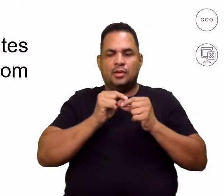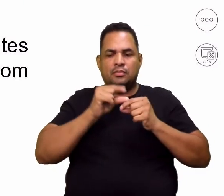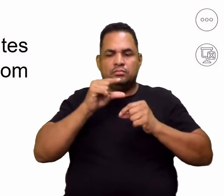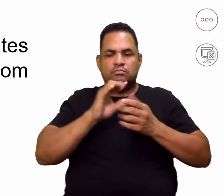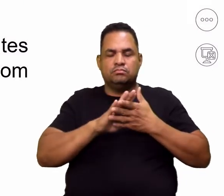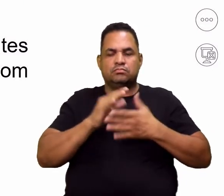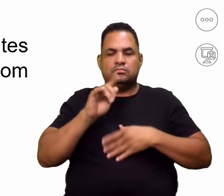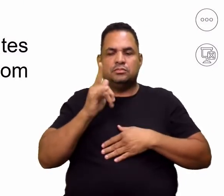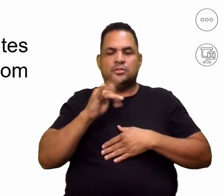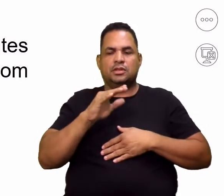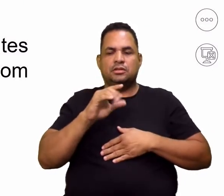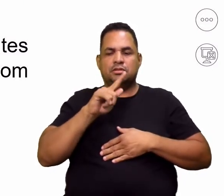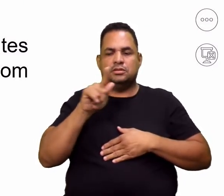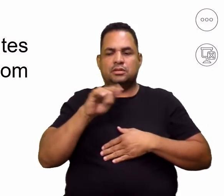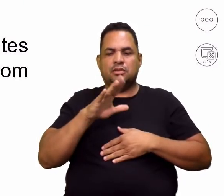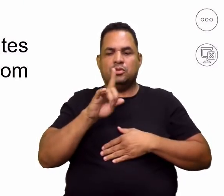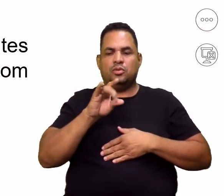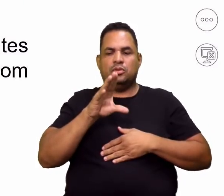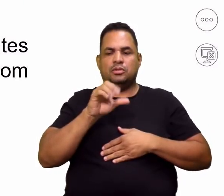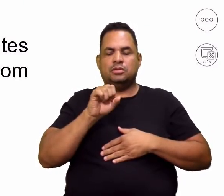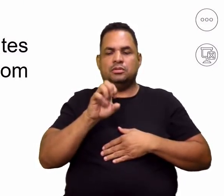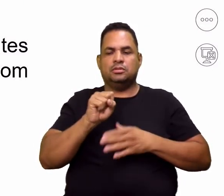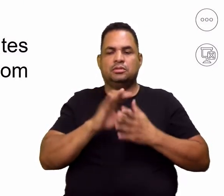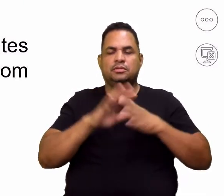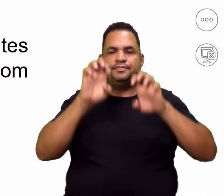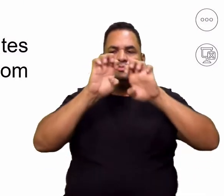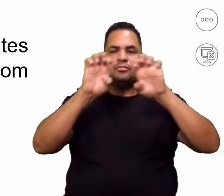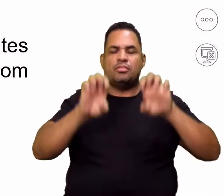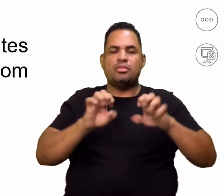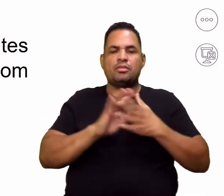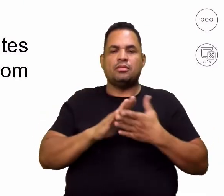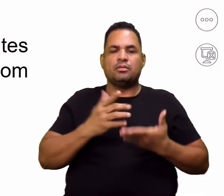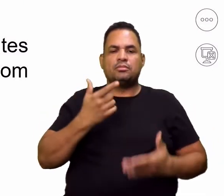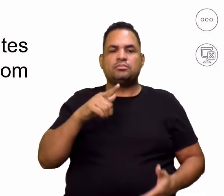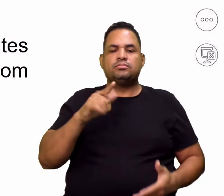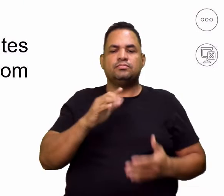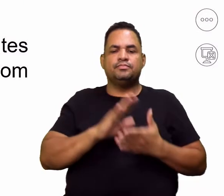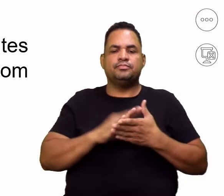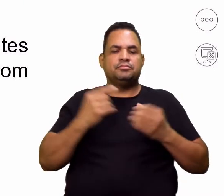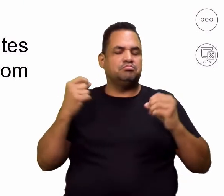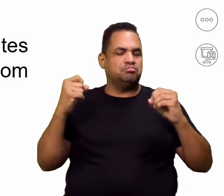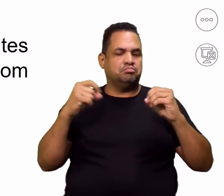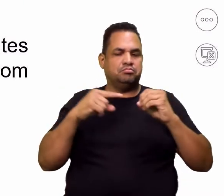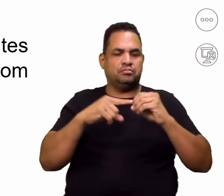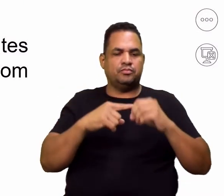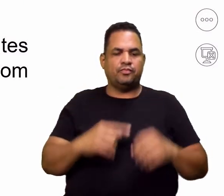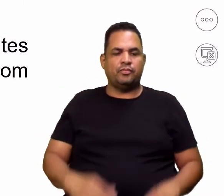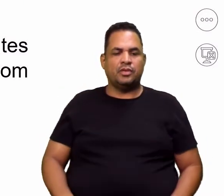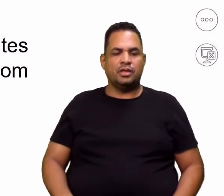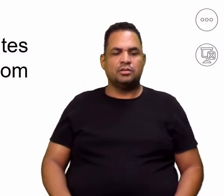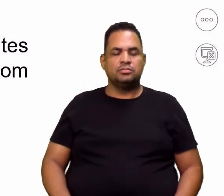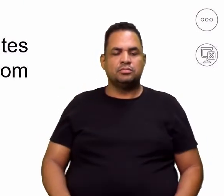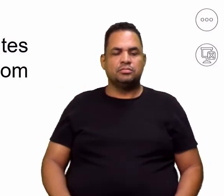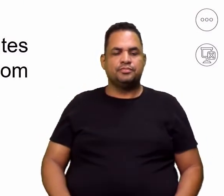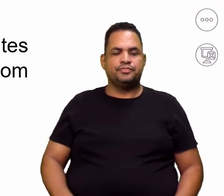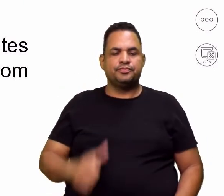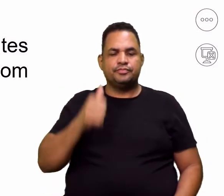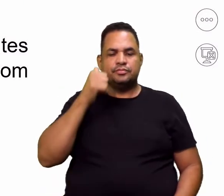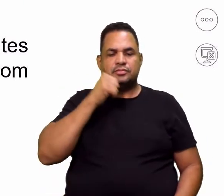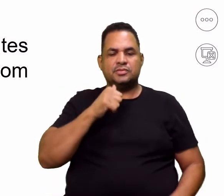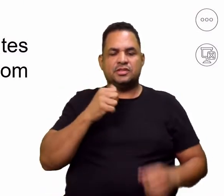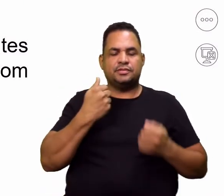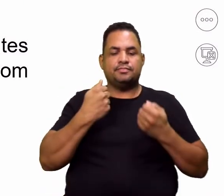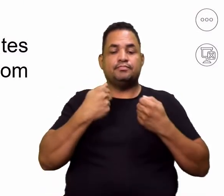pela partenogênese. Essas estruturas sem a fecundação. As fêmeas podem